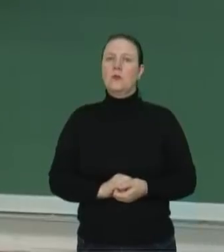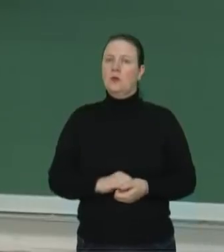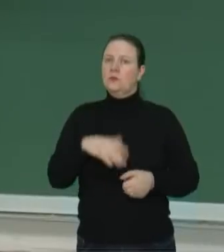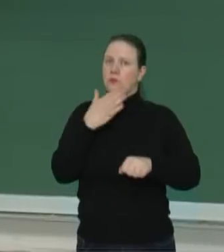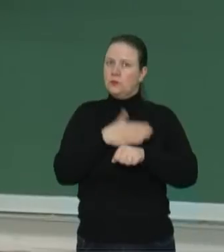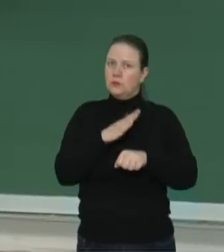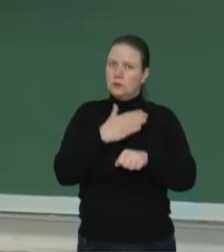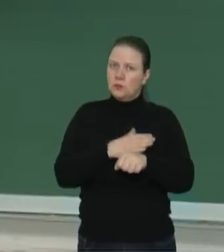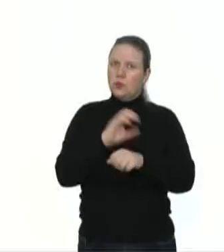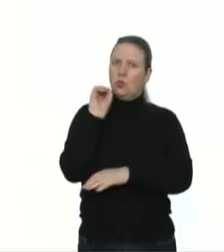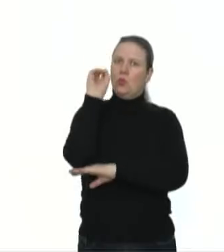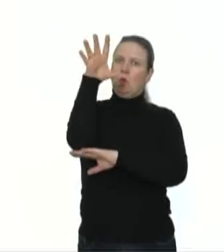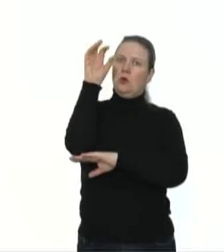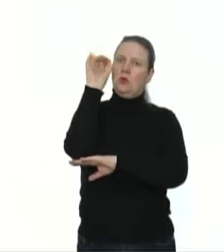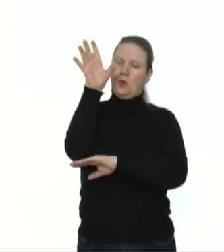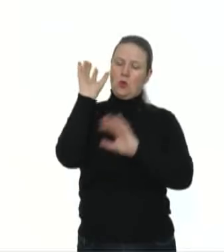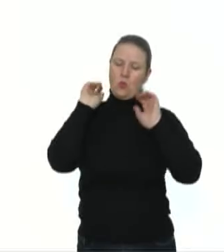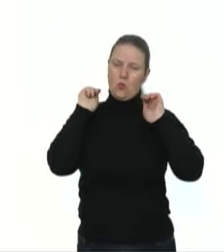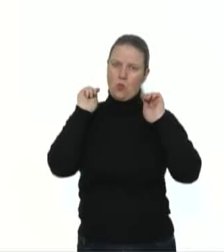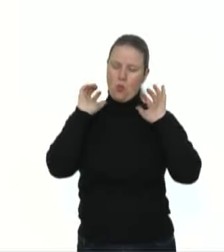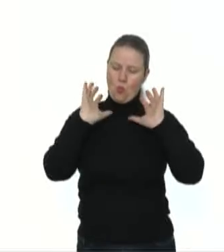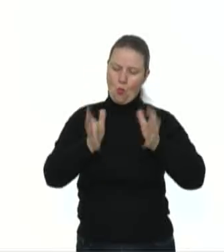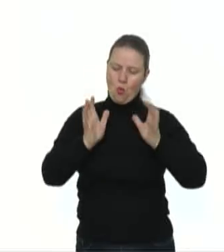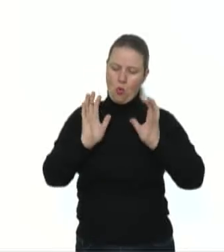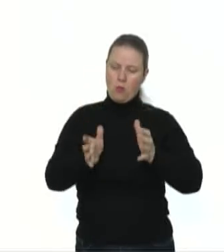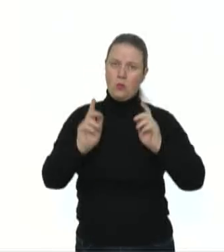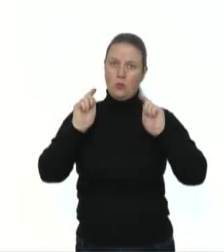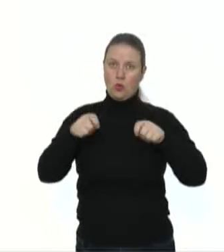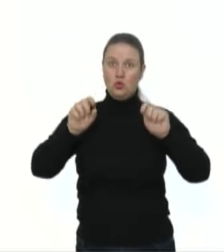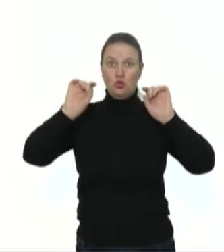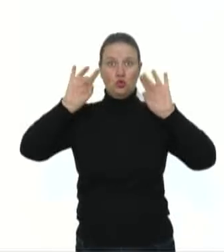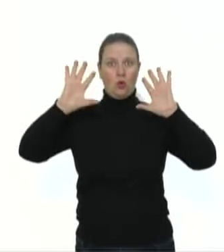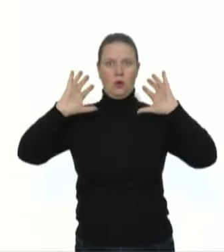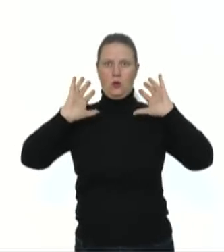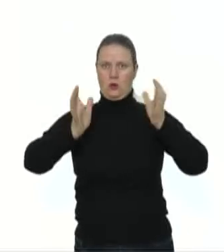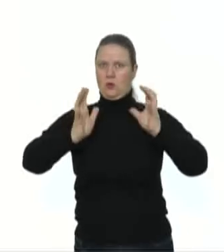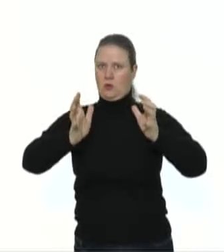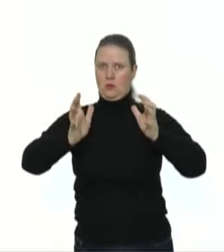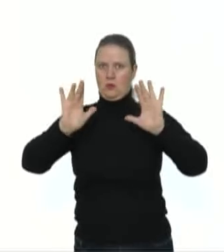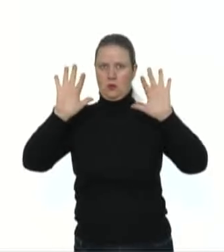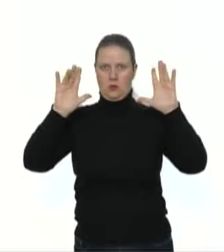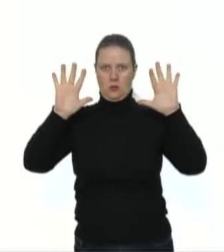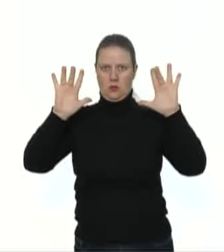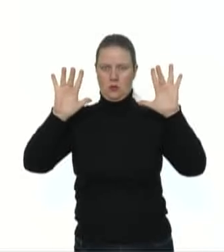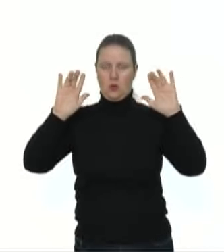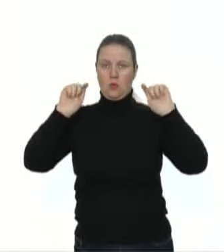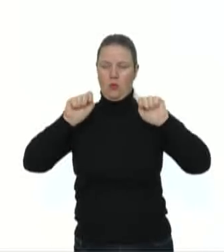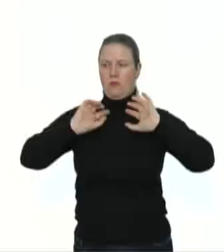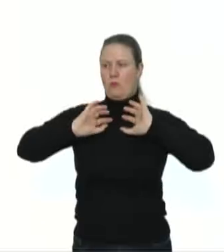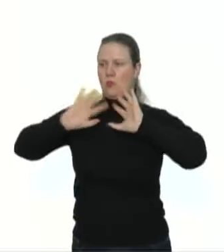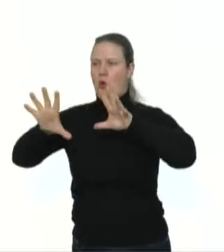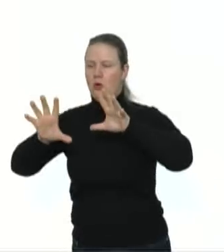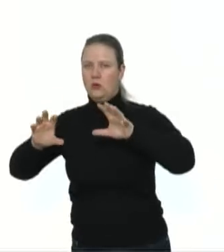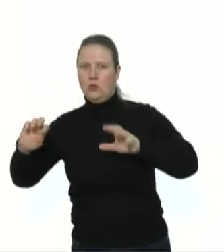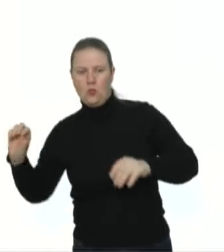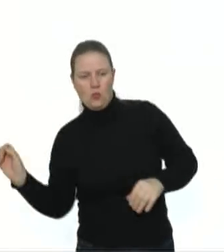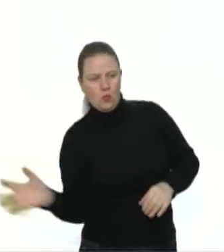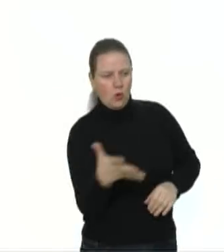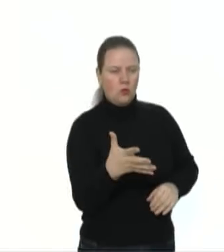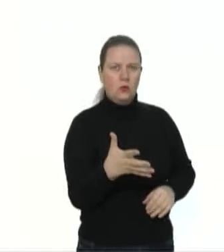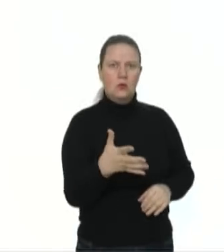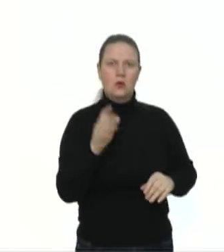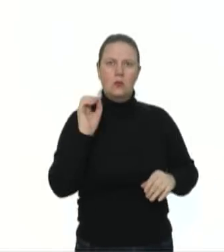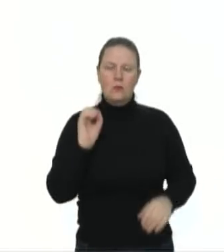Durante o jogo de basquete, a bola pode ser tocada apenas com as mãos. Ela pode ser passada, rolada, lançada